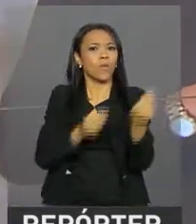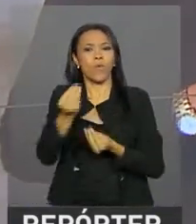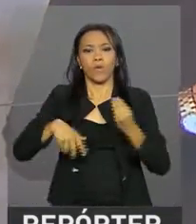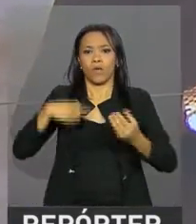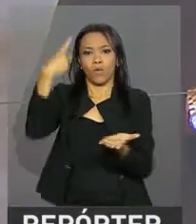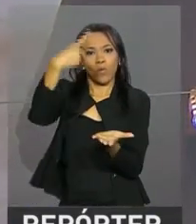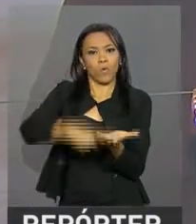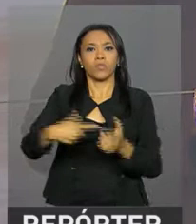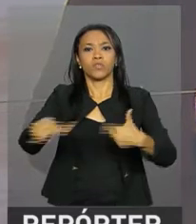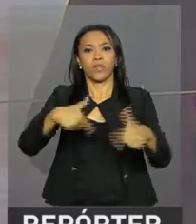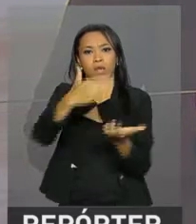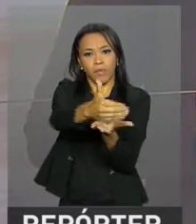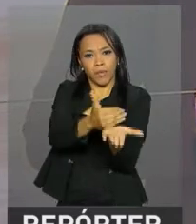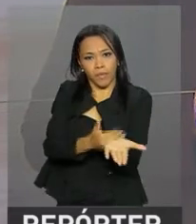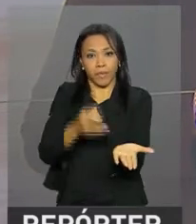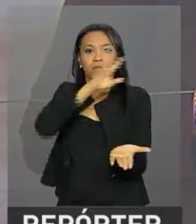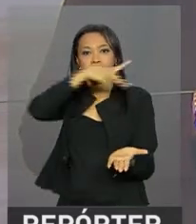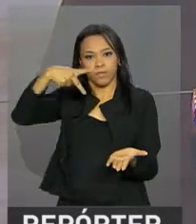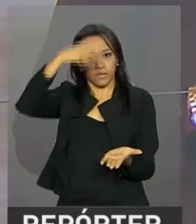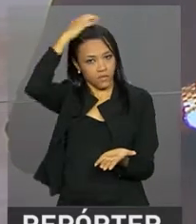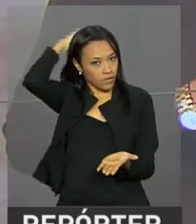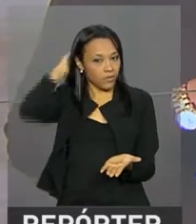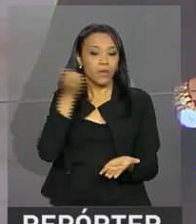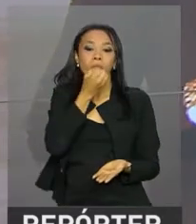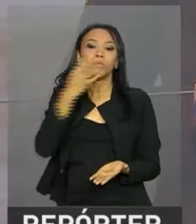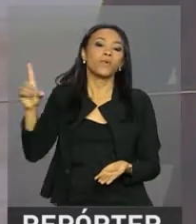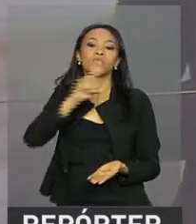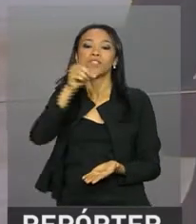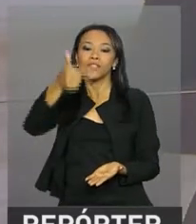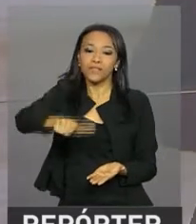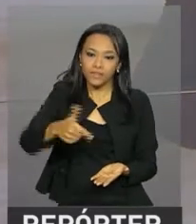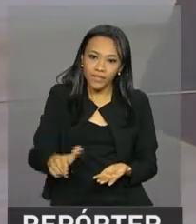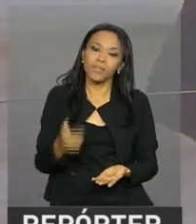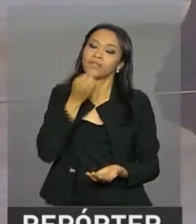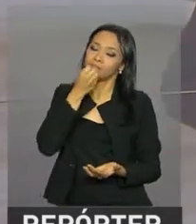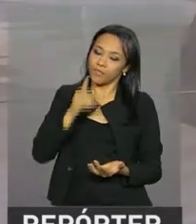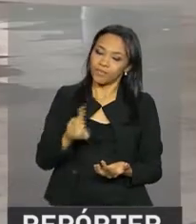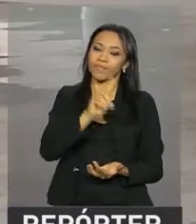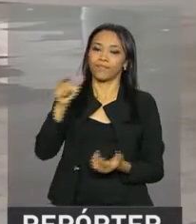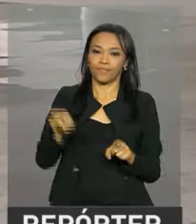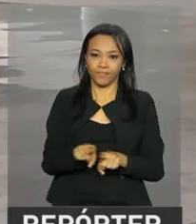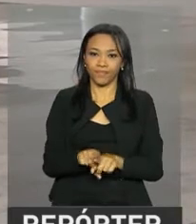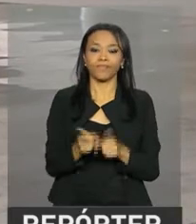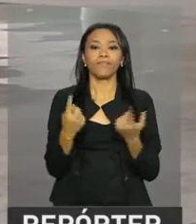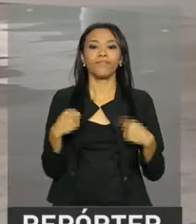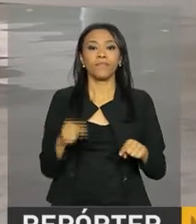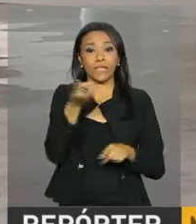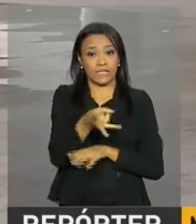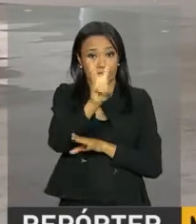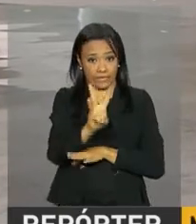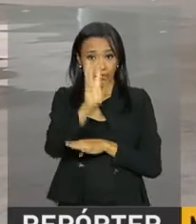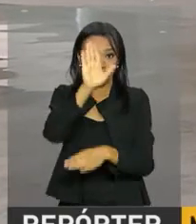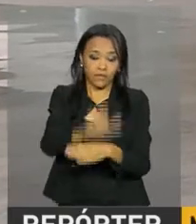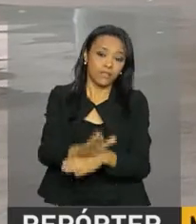michel temer olá bom dia mais uma vez bom dia mais uma vez pra você também leandro olha às três horas da tarde